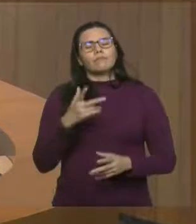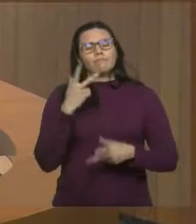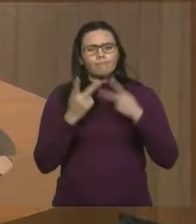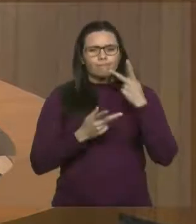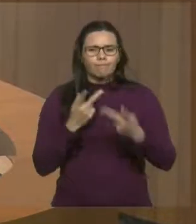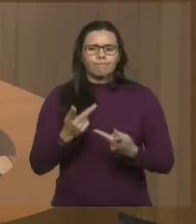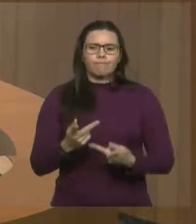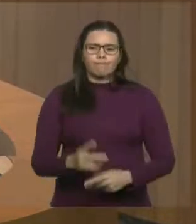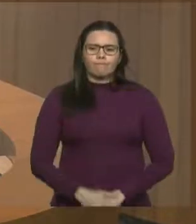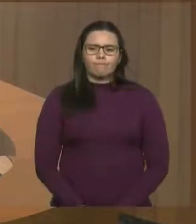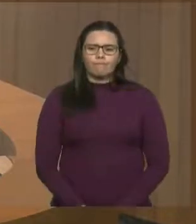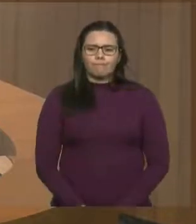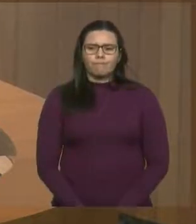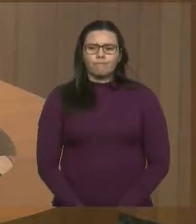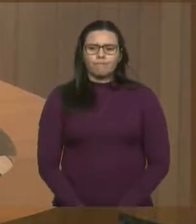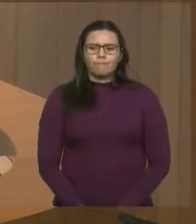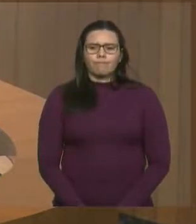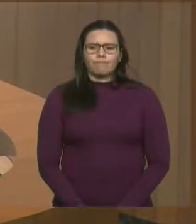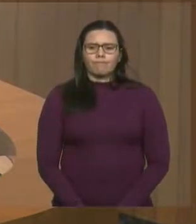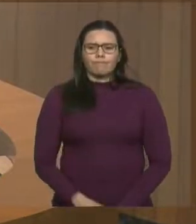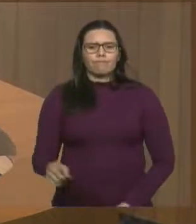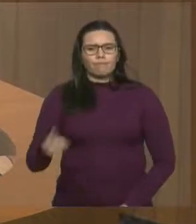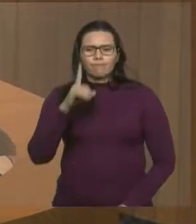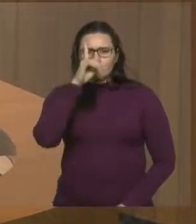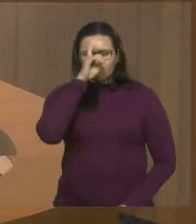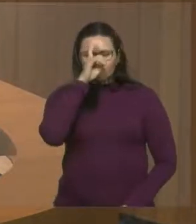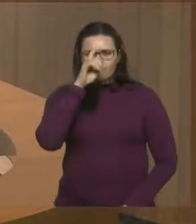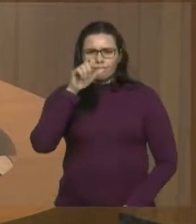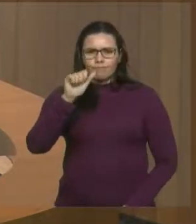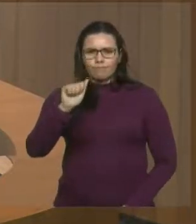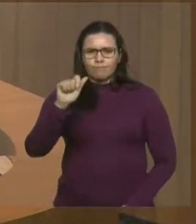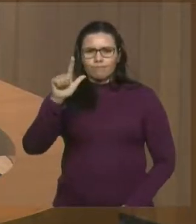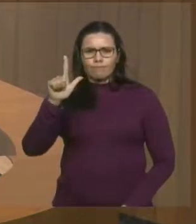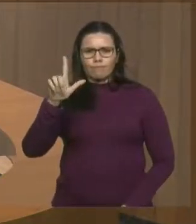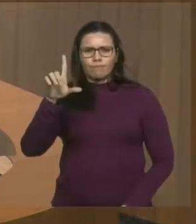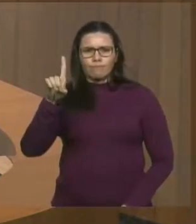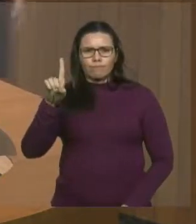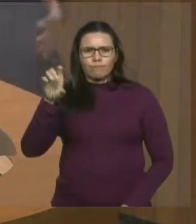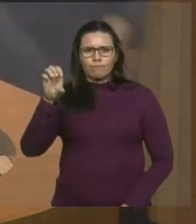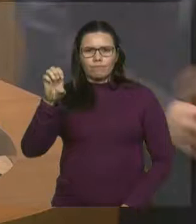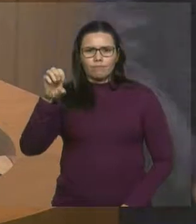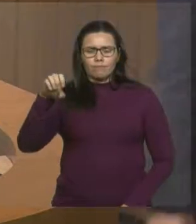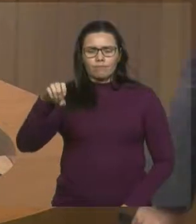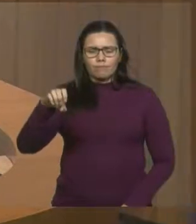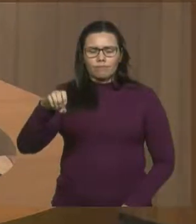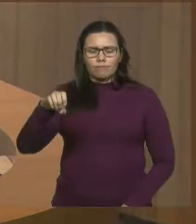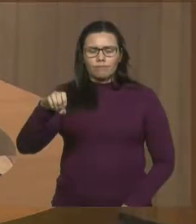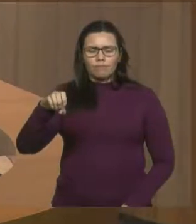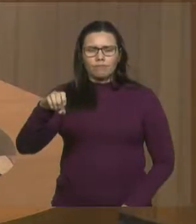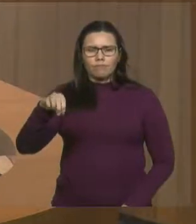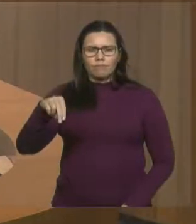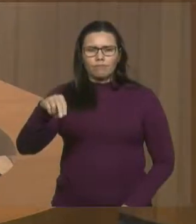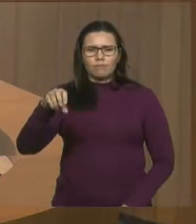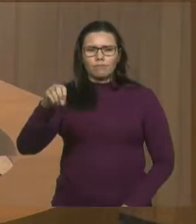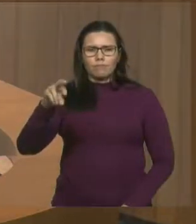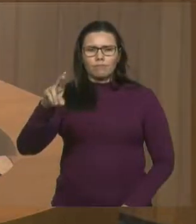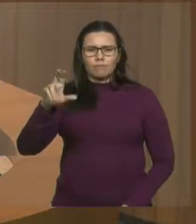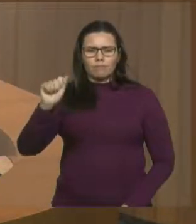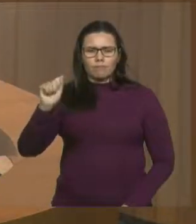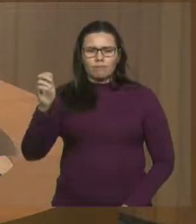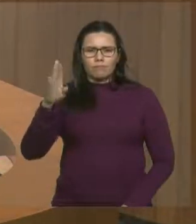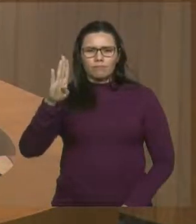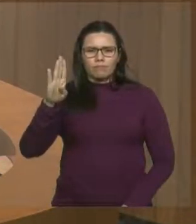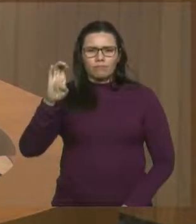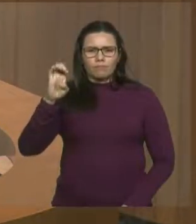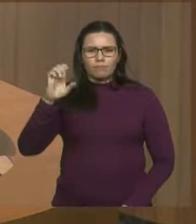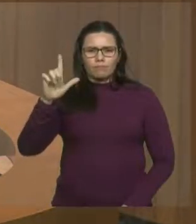do atendimento do Aldenor Abelo, especialmente no que tange às atividades do Serviço de Pronto Atendimento. O deputado Hélio